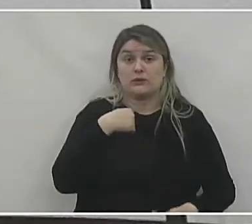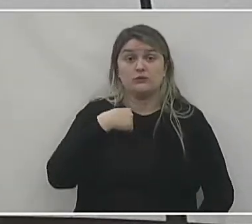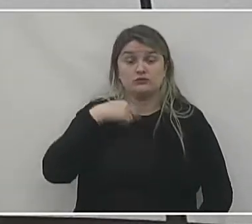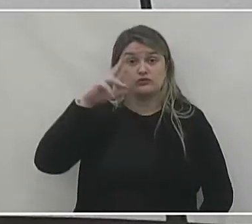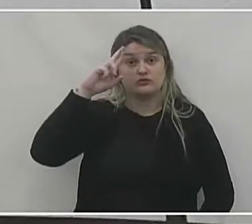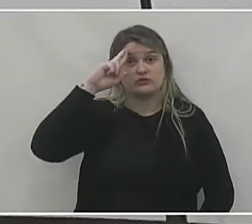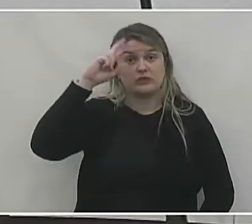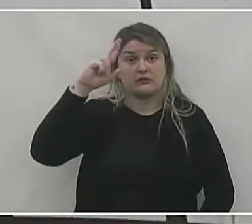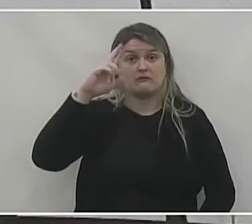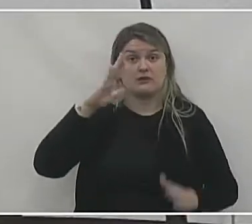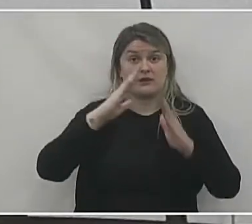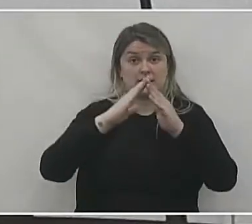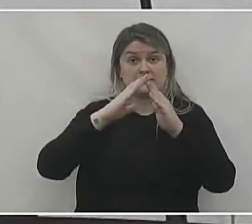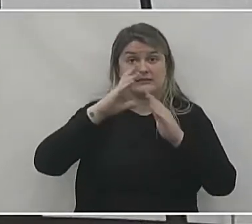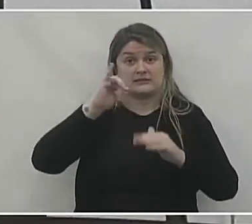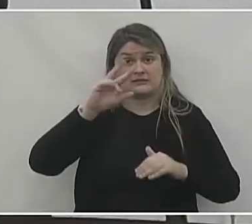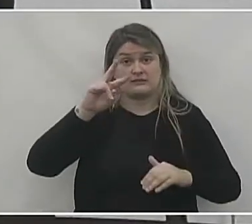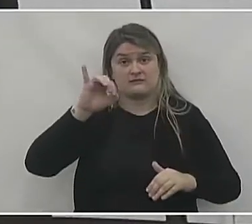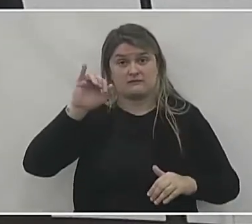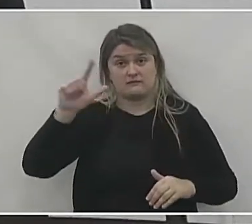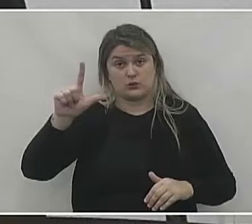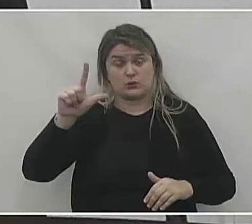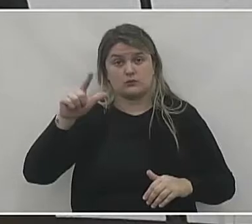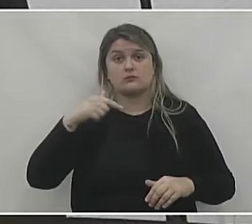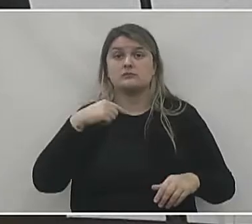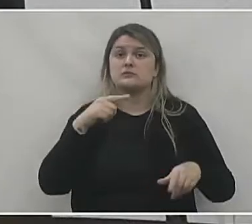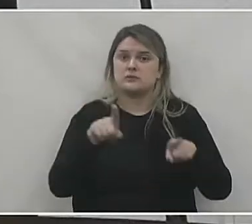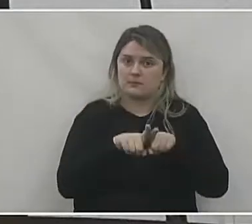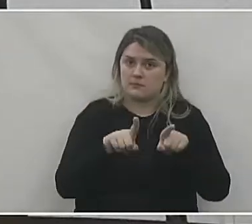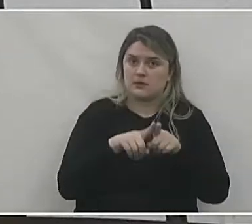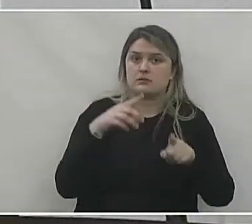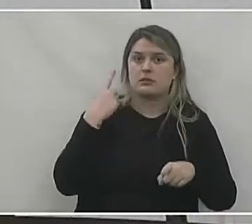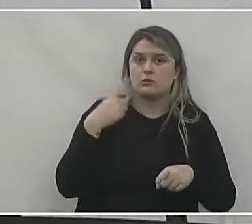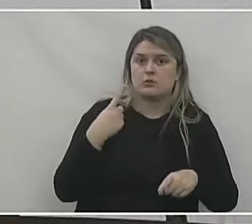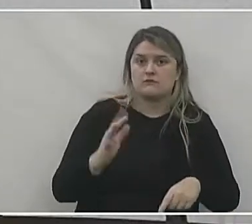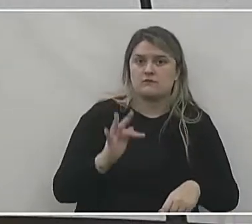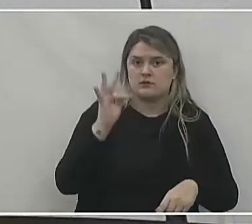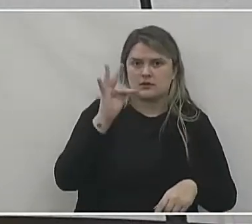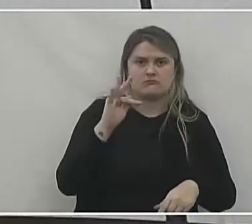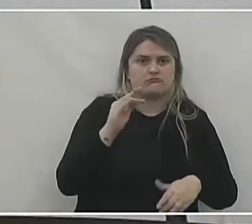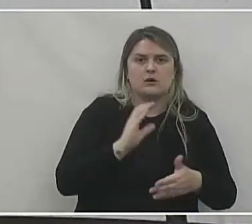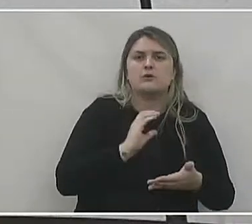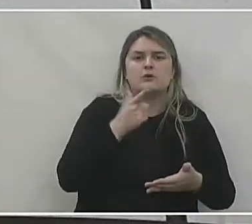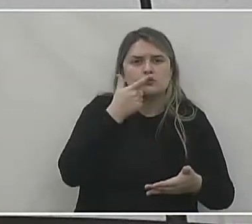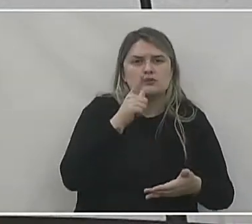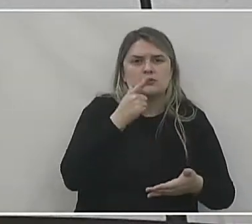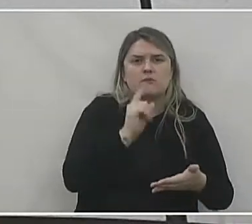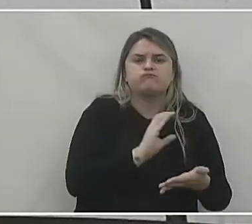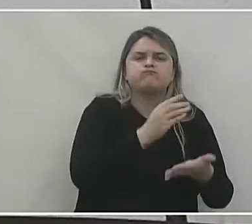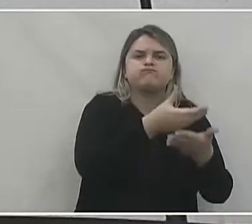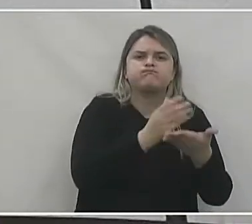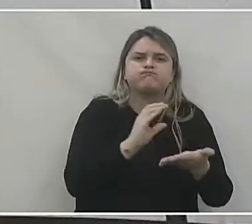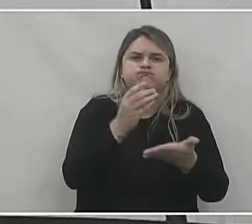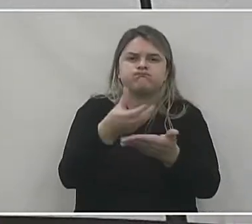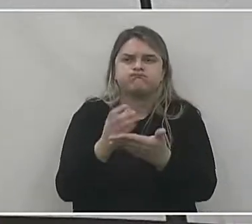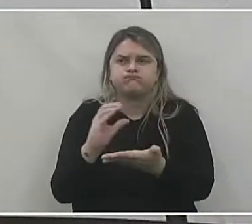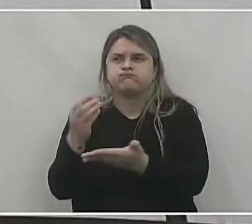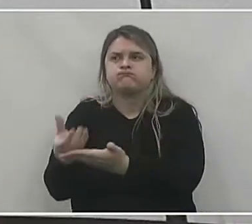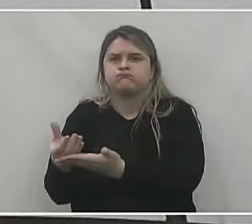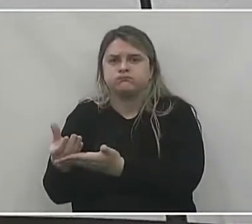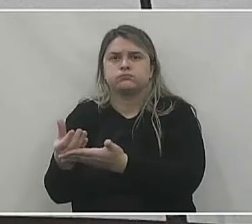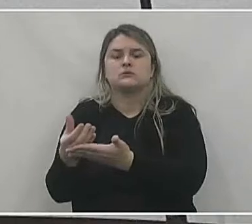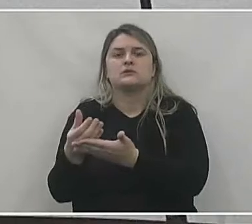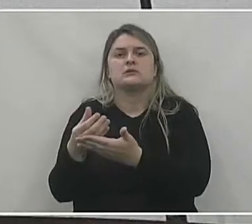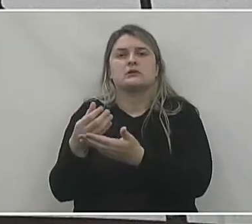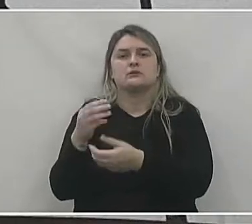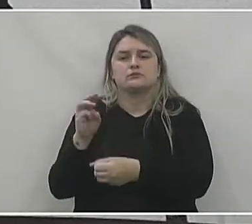Casa Civil e eu era deputado federal. Eu viabilizei recursos, não tenho aqui o relatório, eu viabilizei recursos